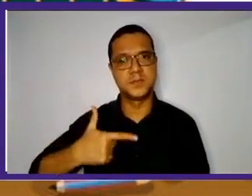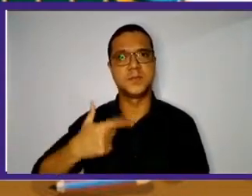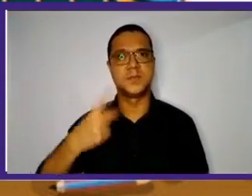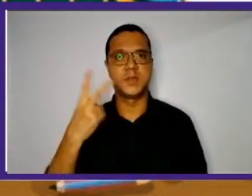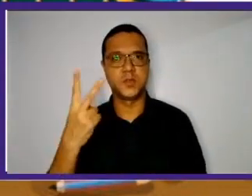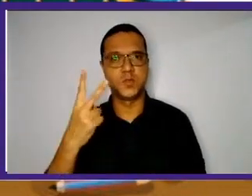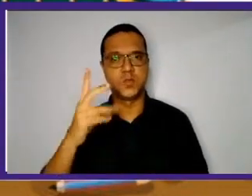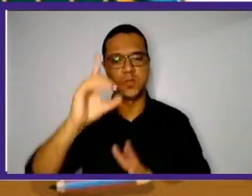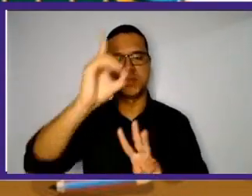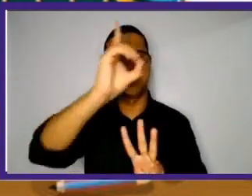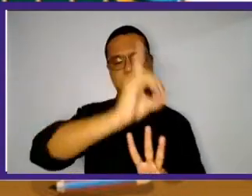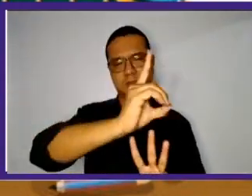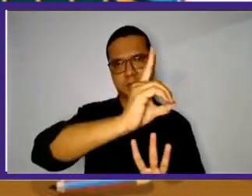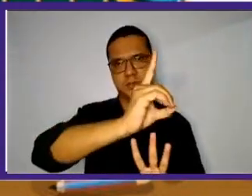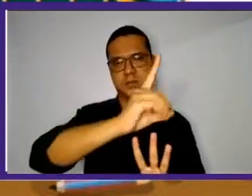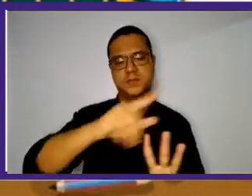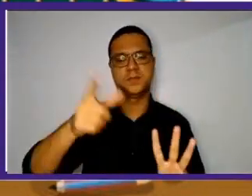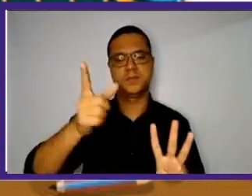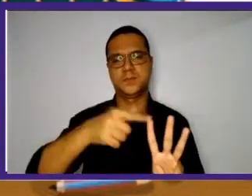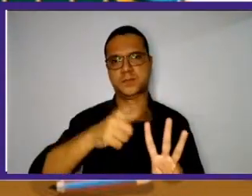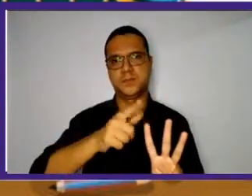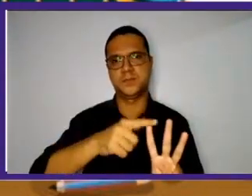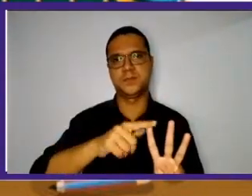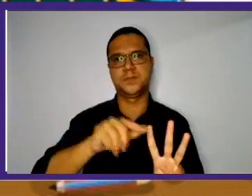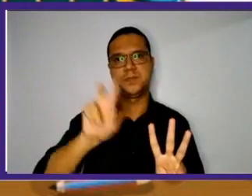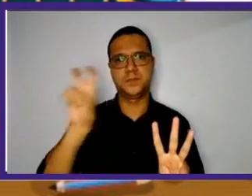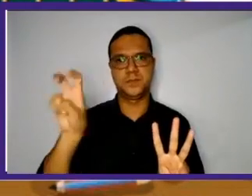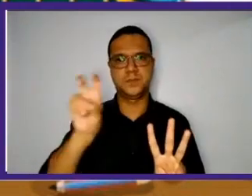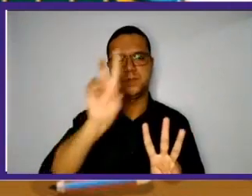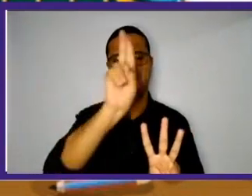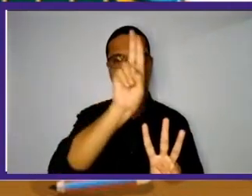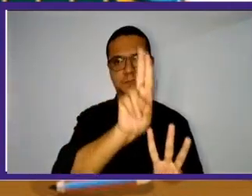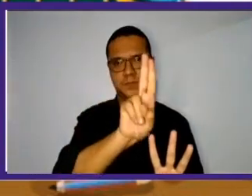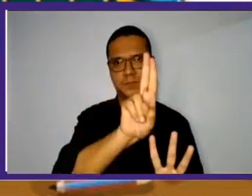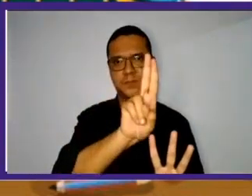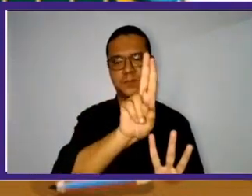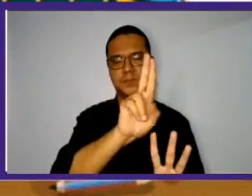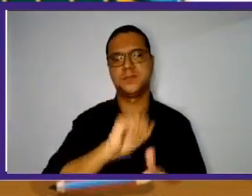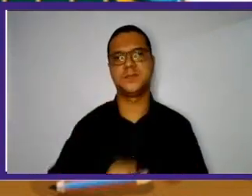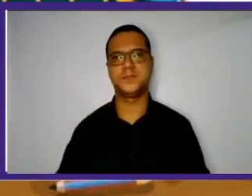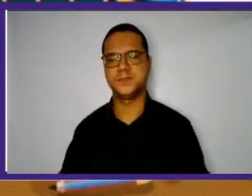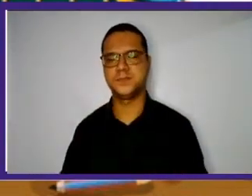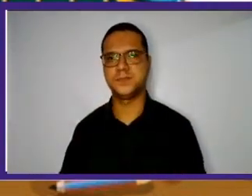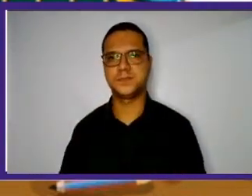duas dezenas e o 5, ele tem 5